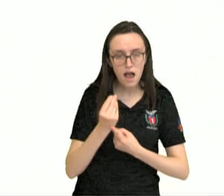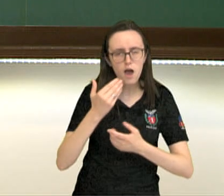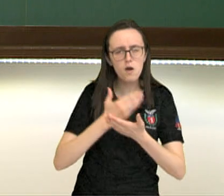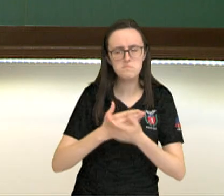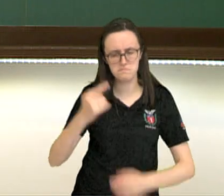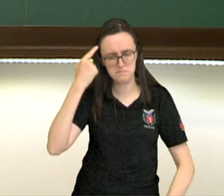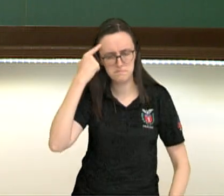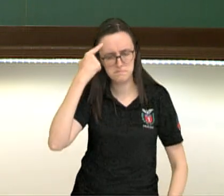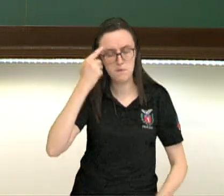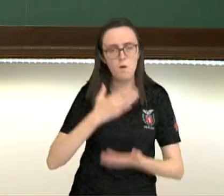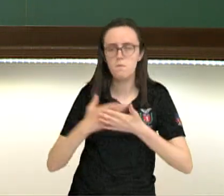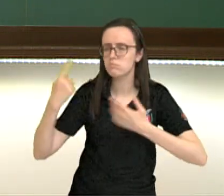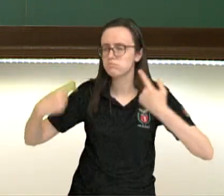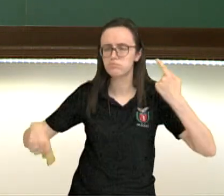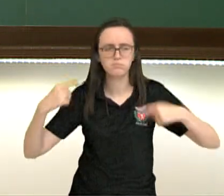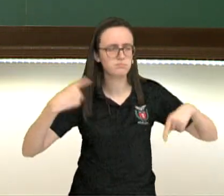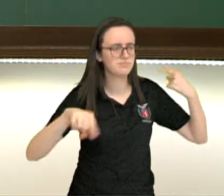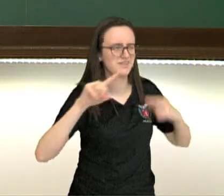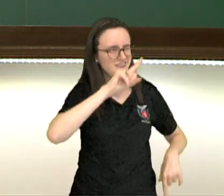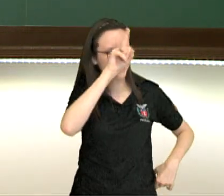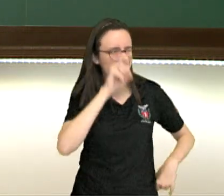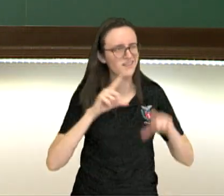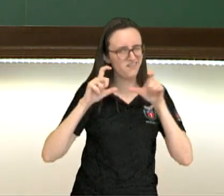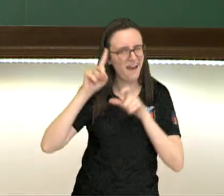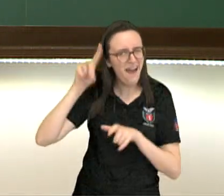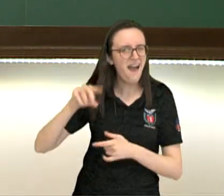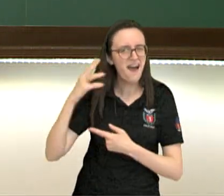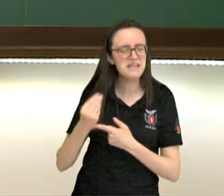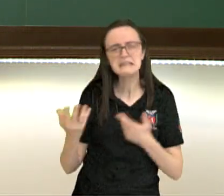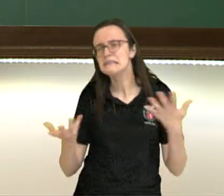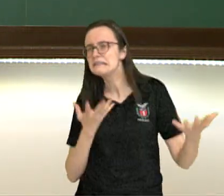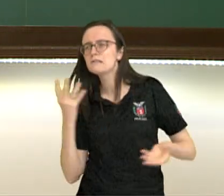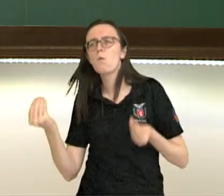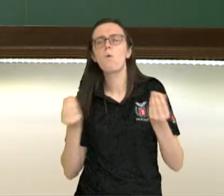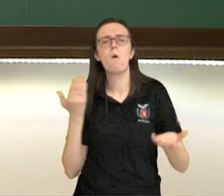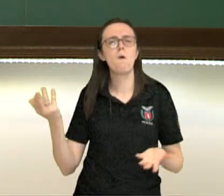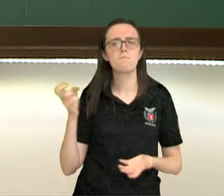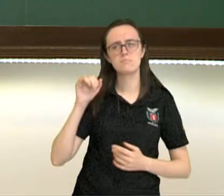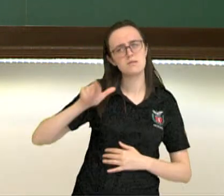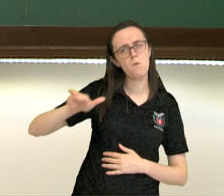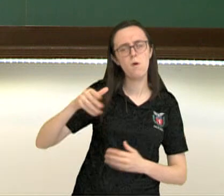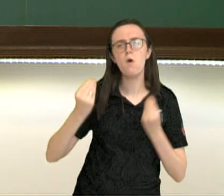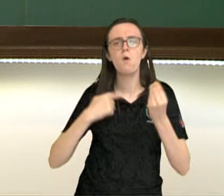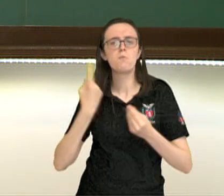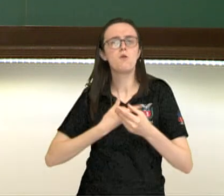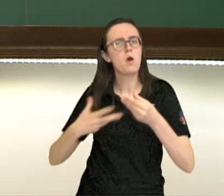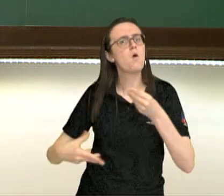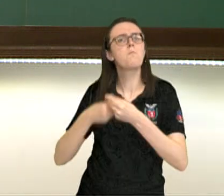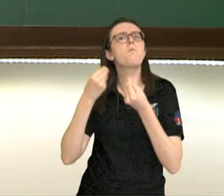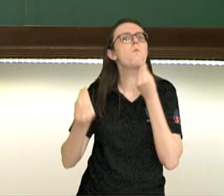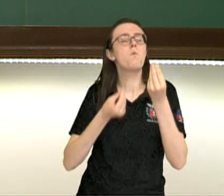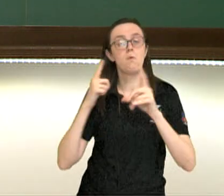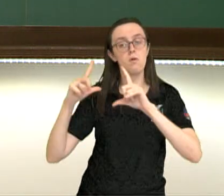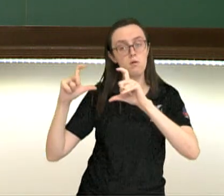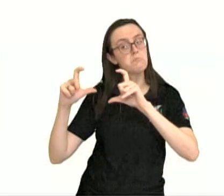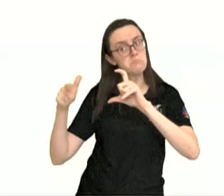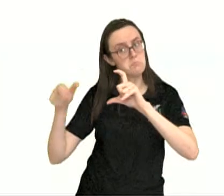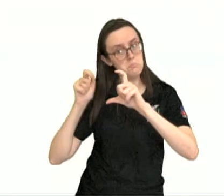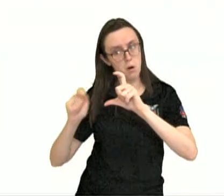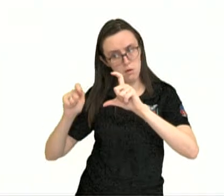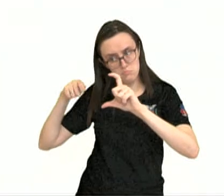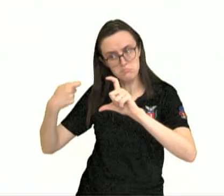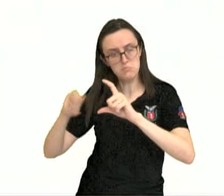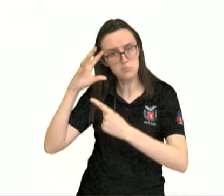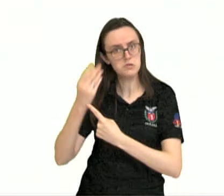começam a querer discutir Será que fotografia arte e de que maneira se não for nós podemos contribuir para que a foto venha